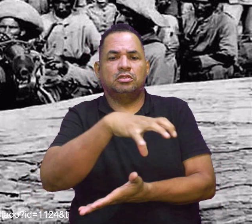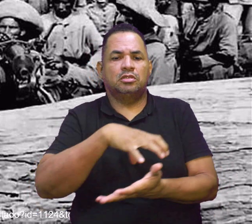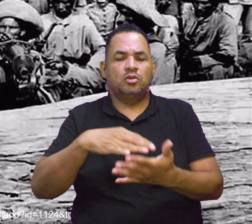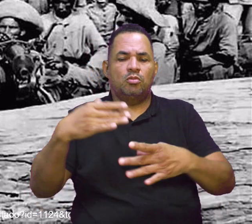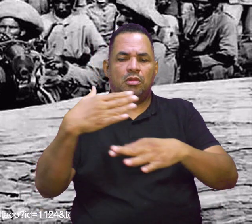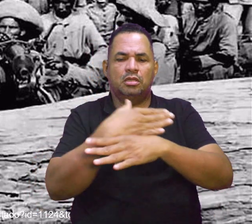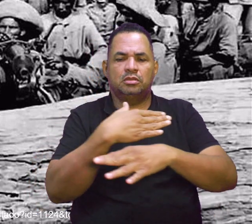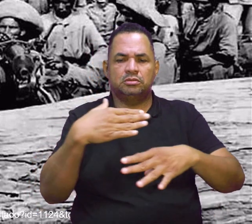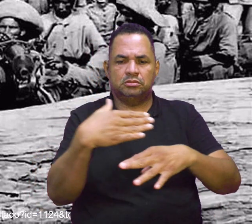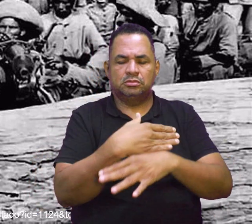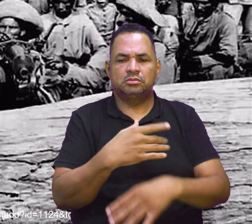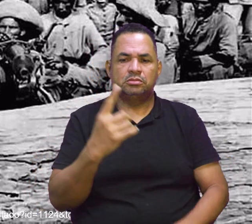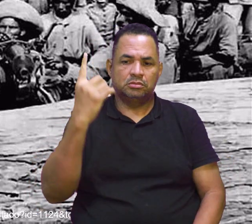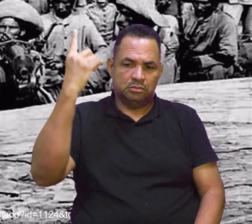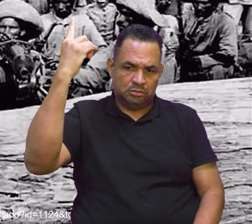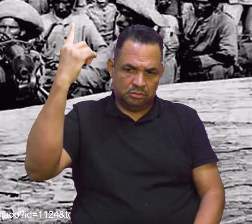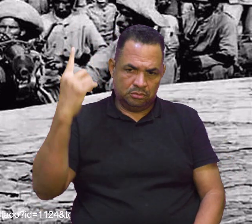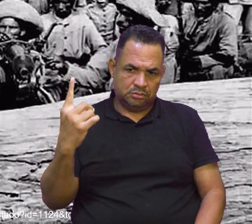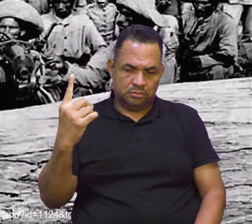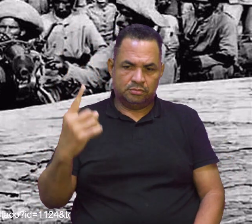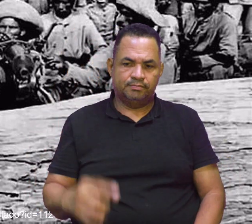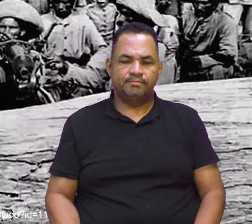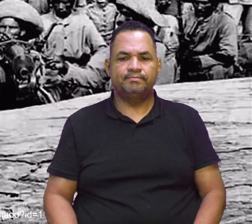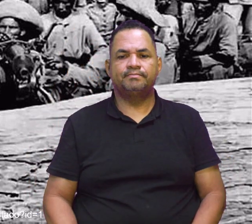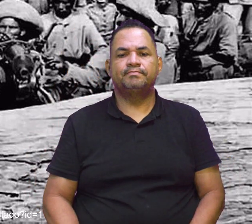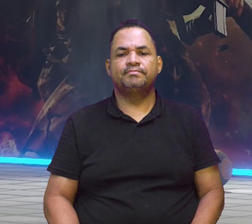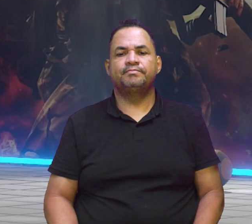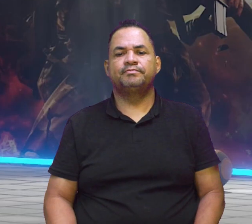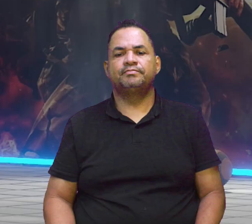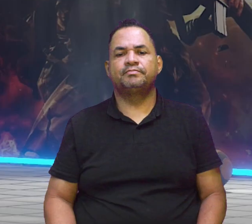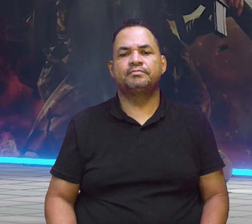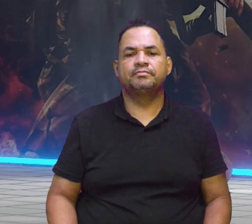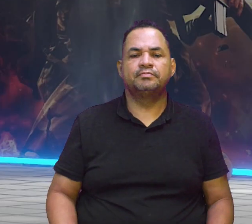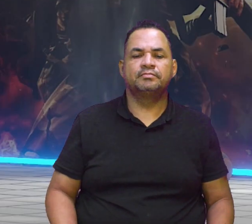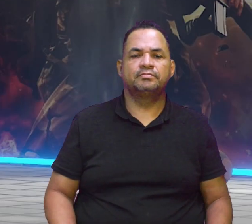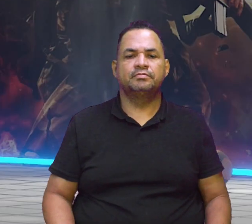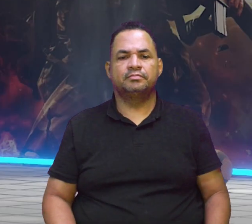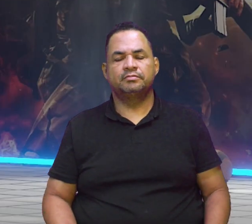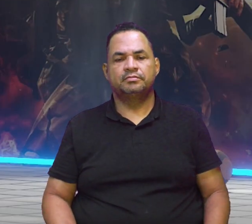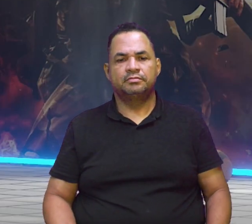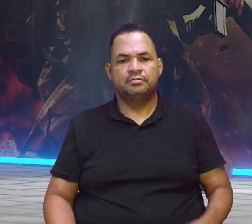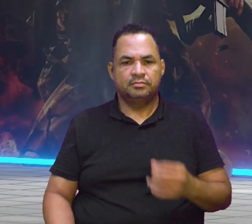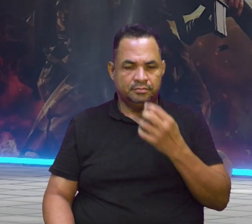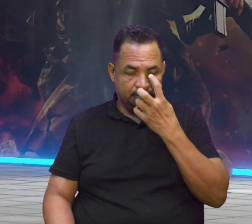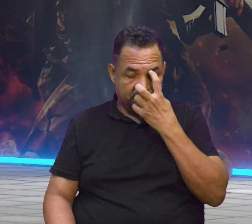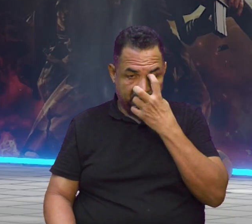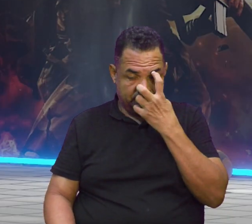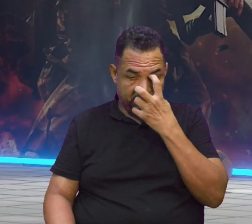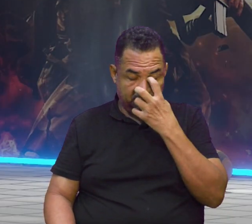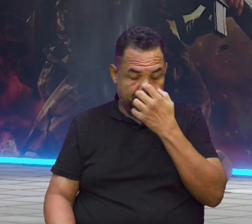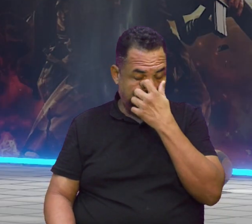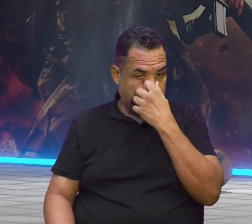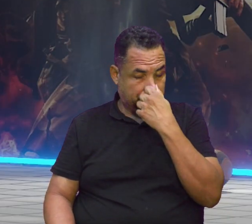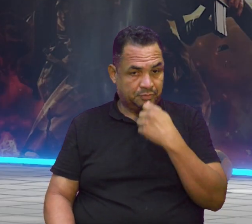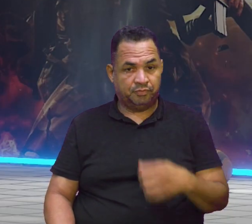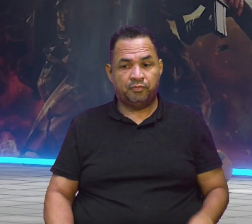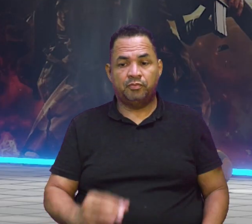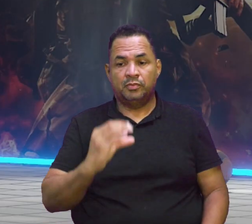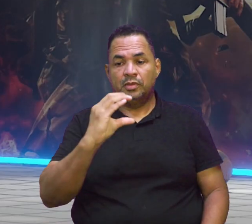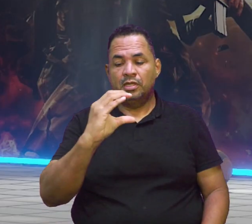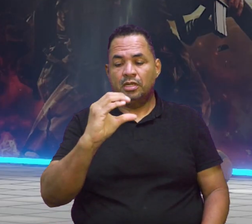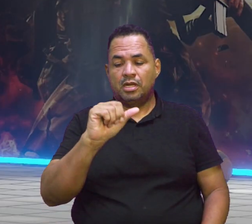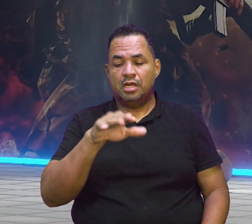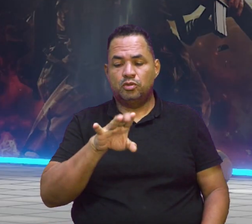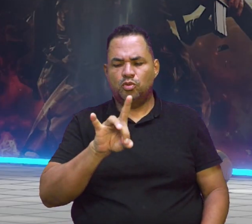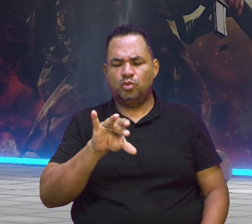urbanas. Bom, olha aqui para mim. Na revolta de Canudos, que vai durar muito pouco tempo,